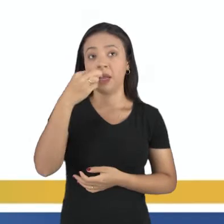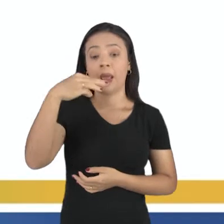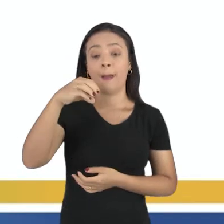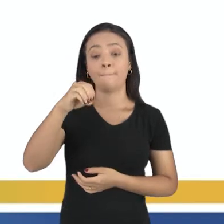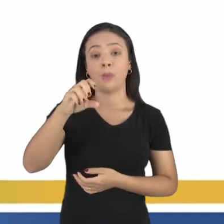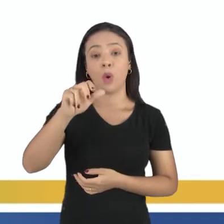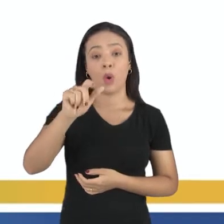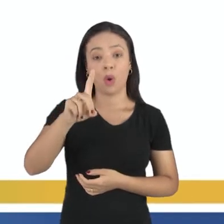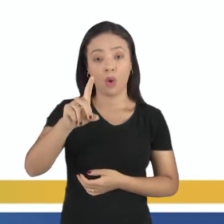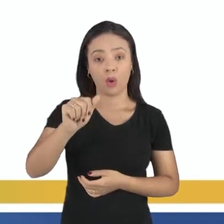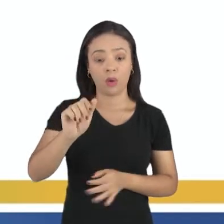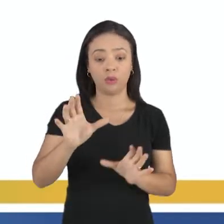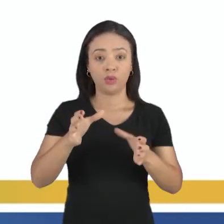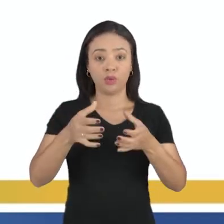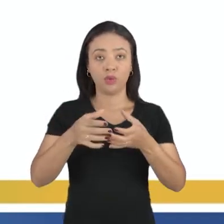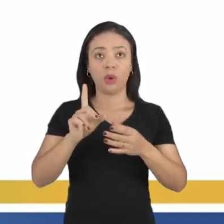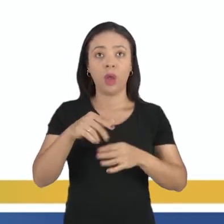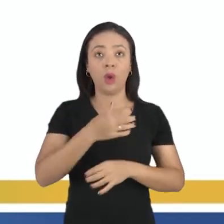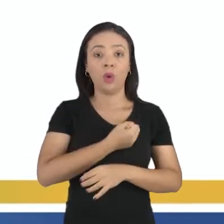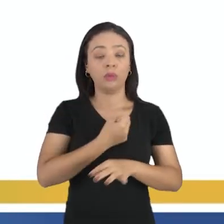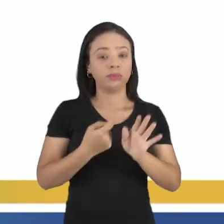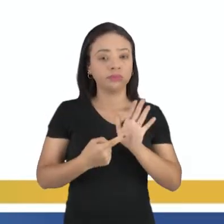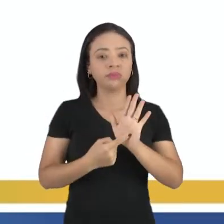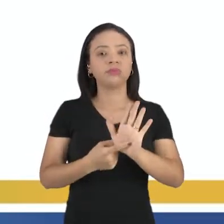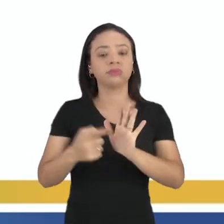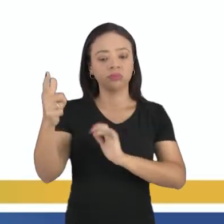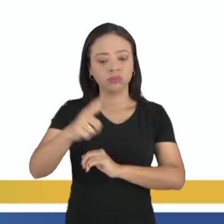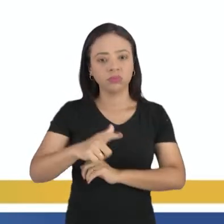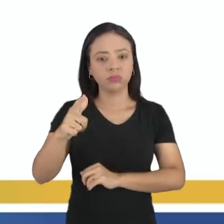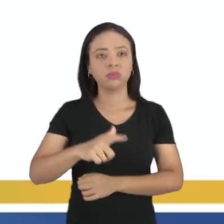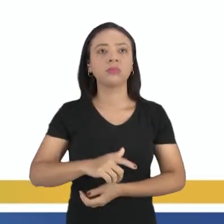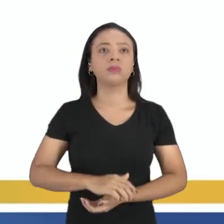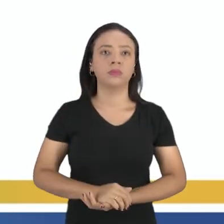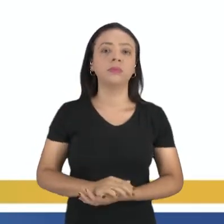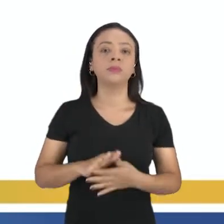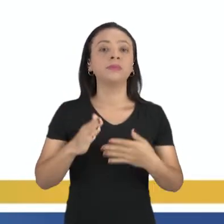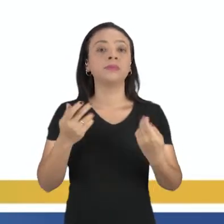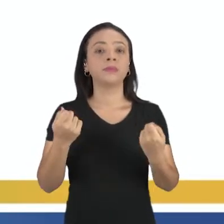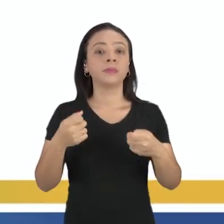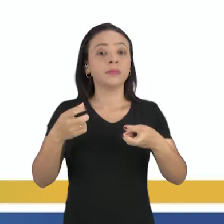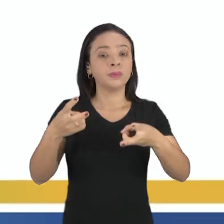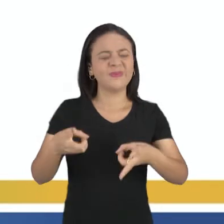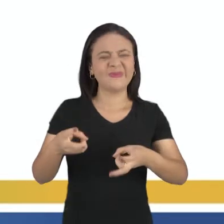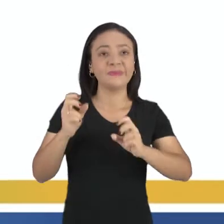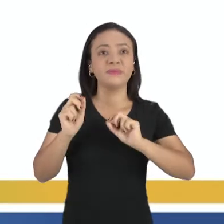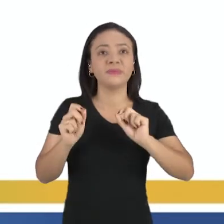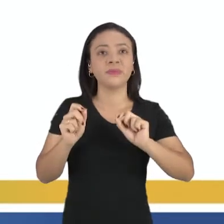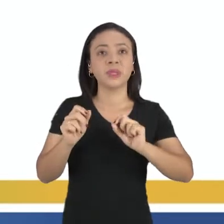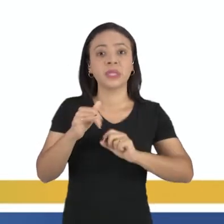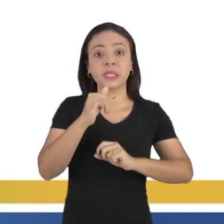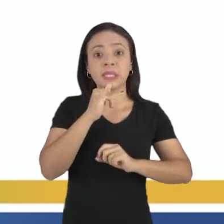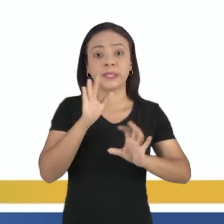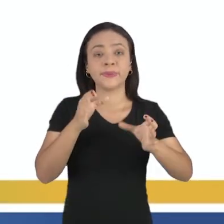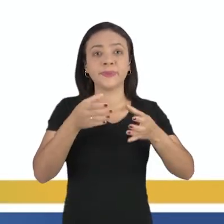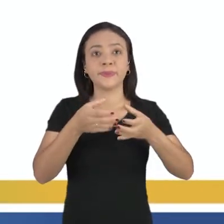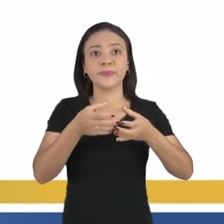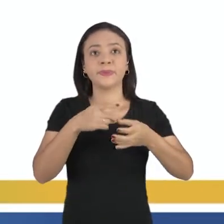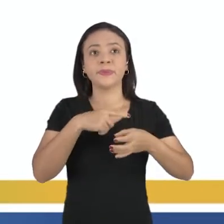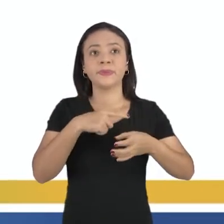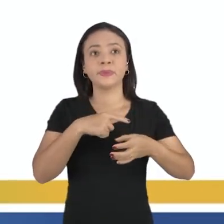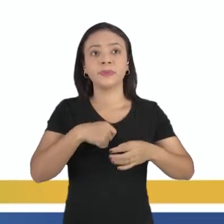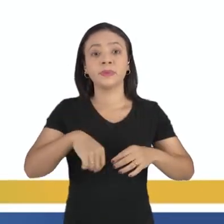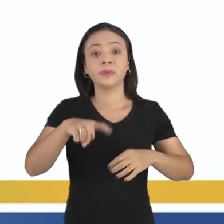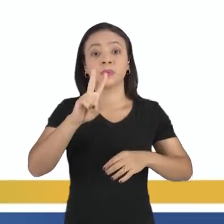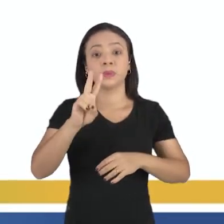do conjunto é o número que mais se repete, certo? Então, nós podemos perceber que neste conjunto nós temos